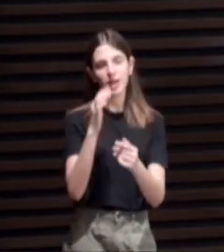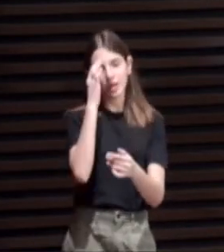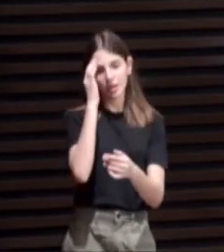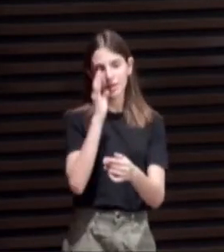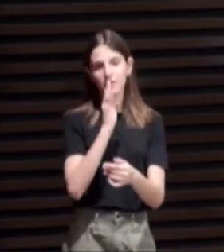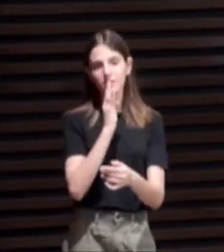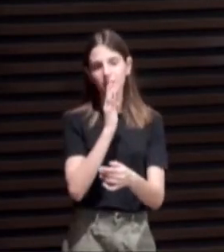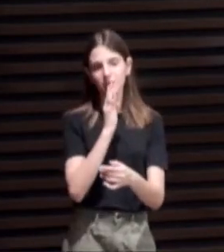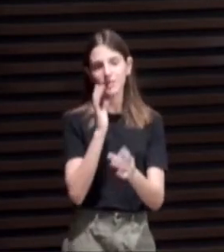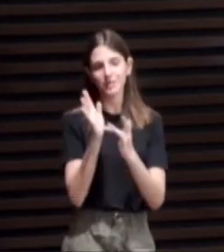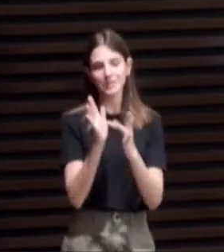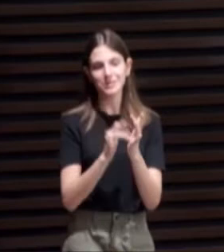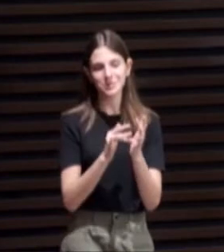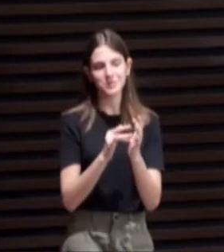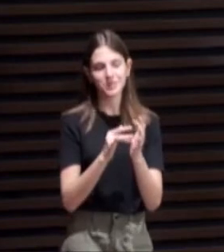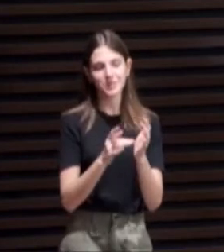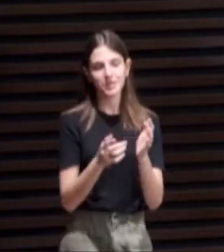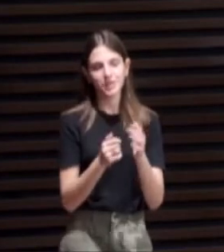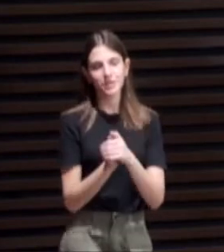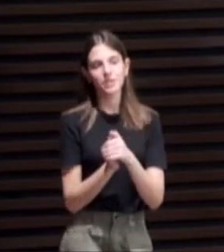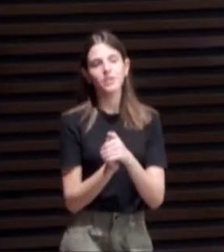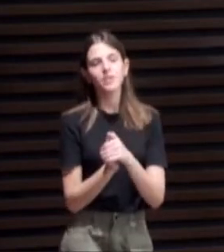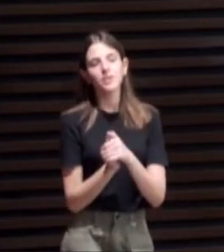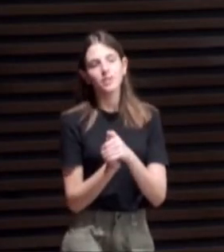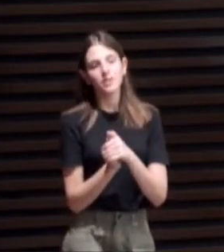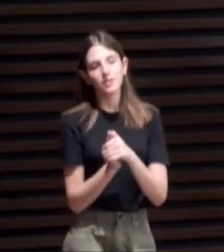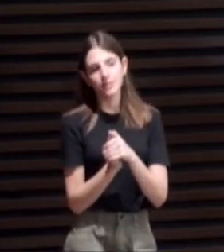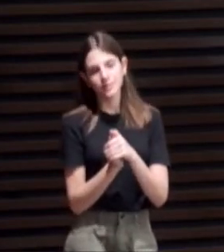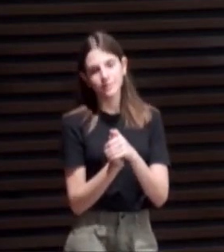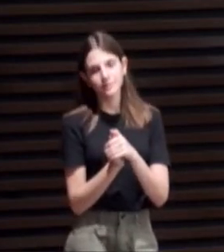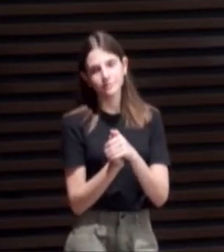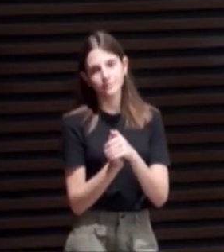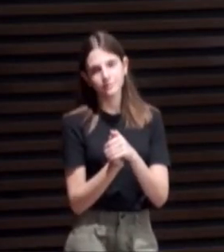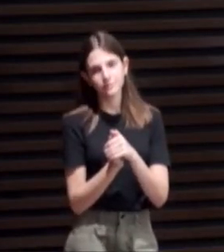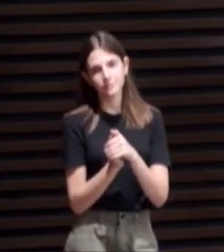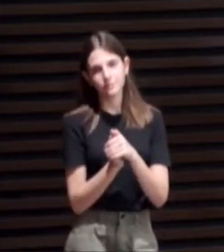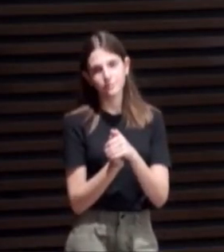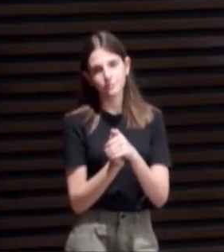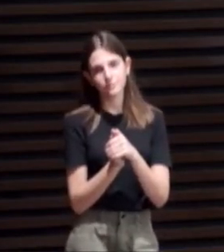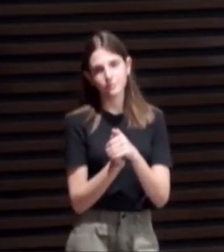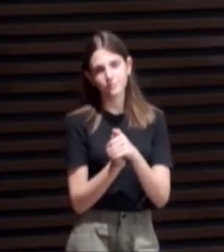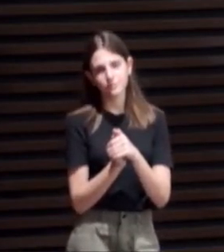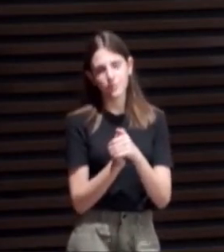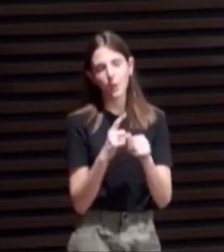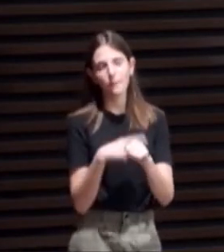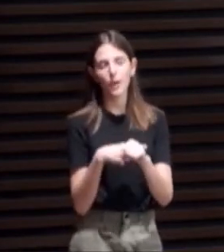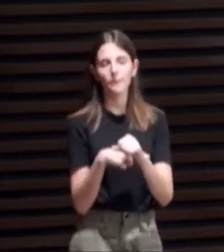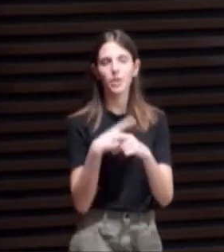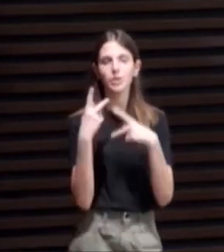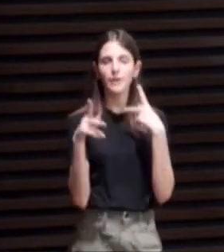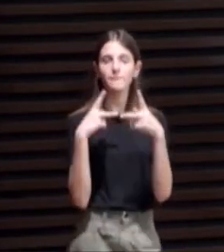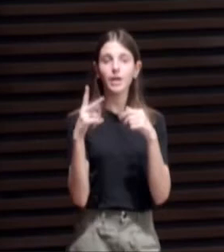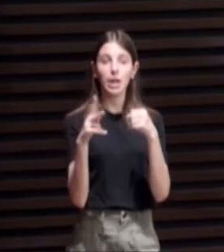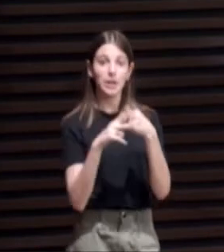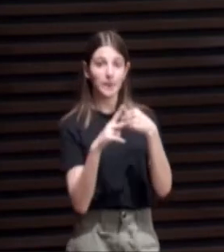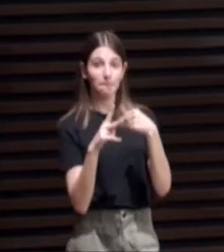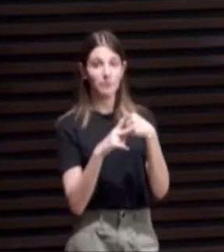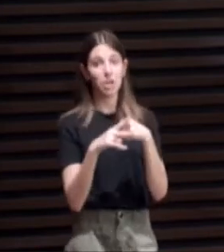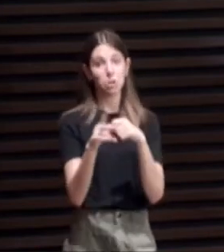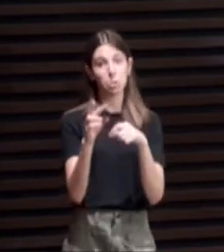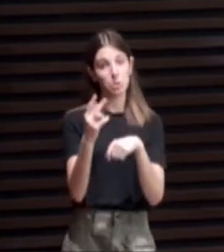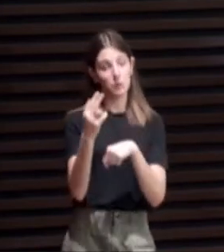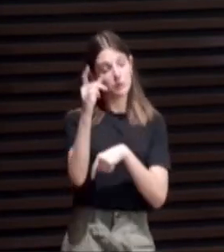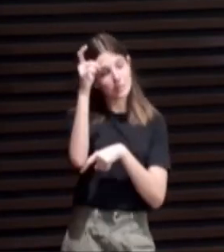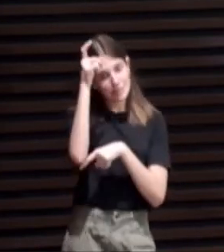cogita das coisas de Deus, mas sim das coisas do... Não é? Quando se refere a Pedro chamando ele de Satanás, então ele não poderia ter